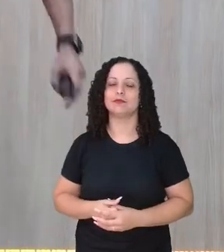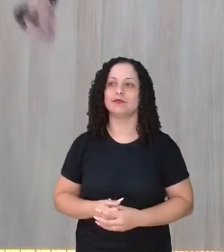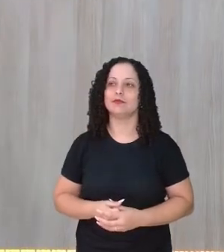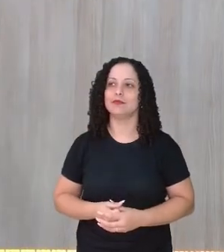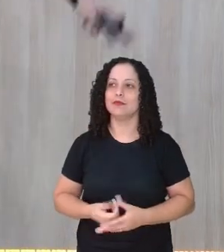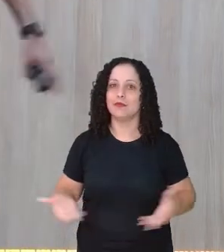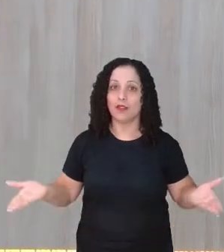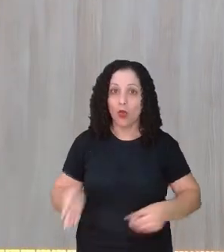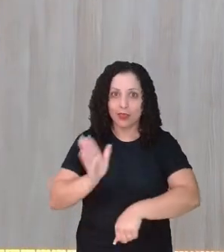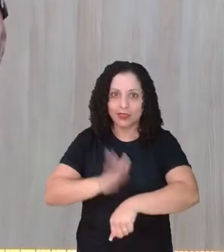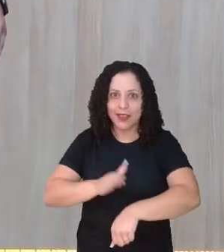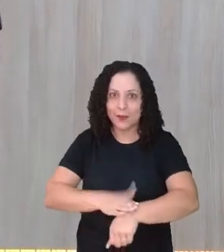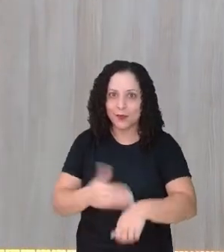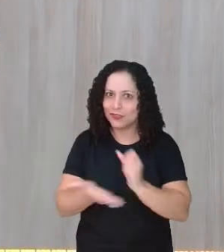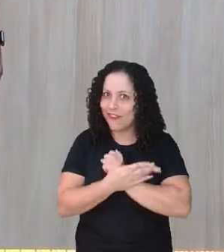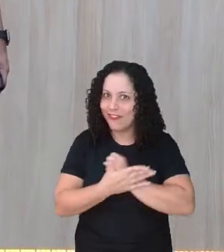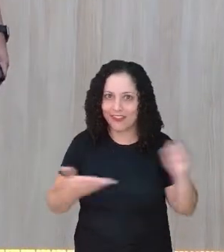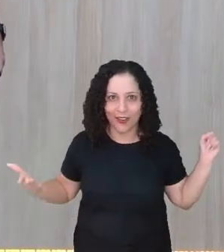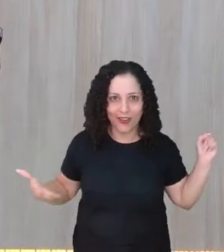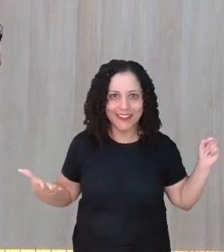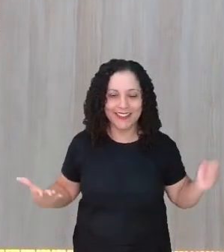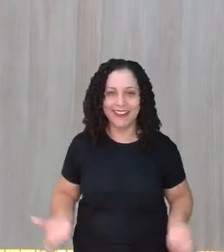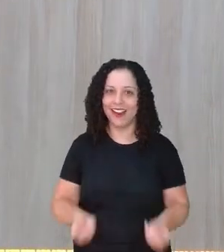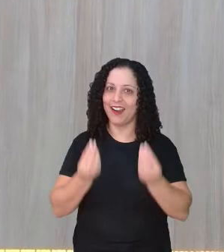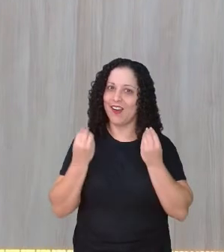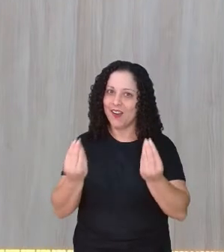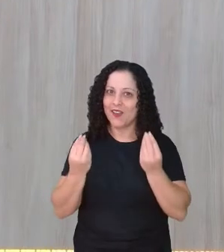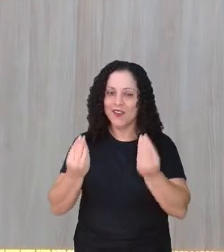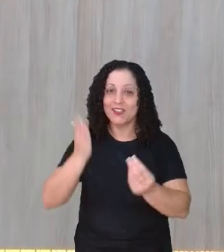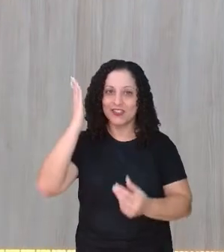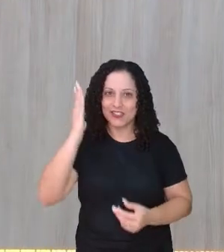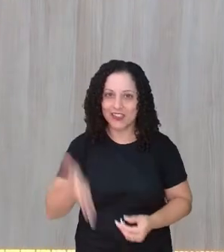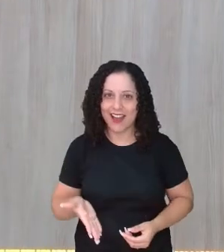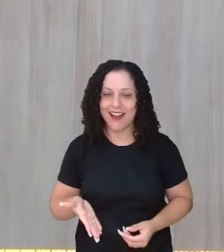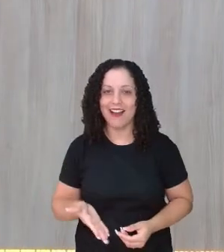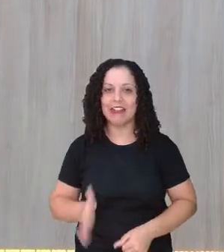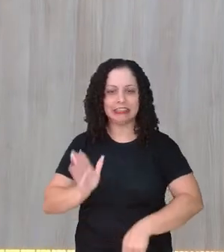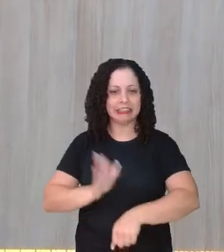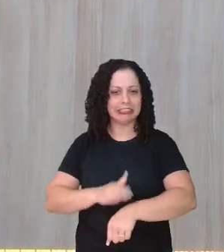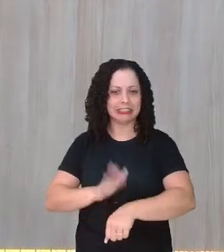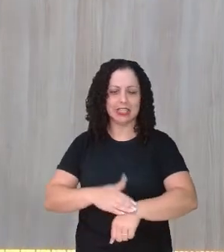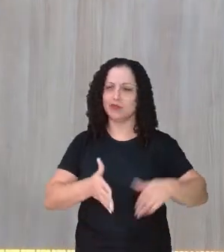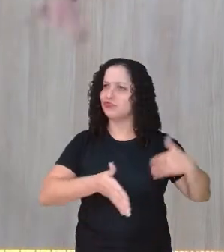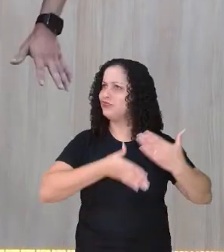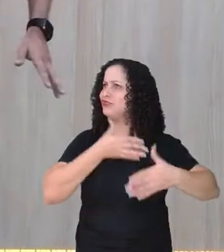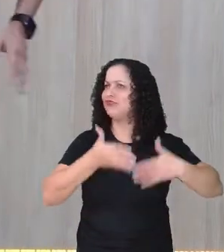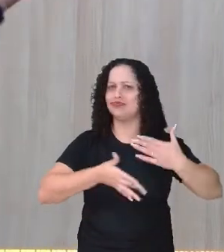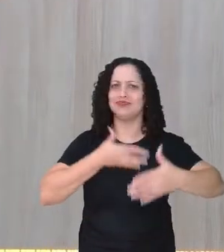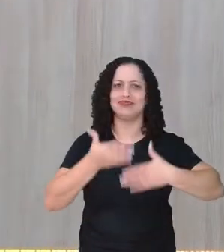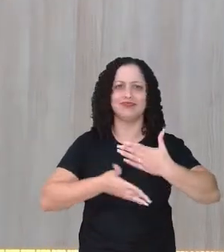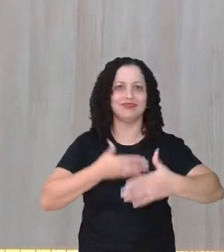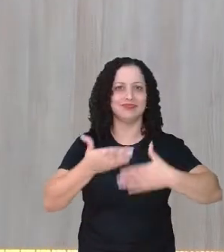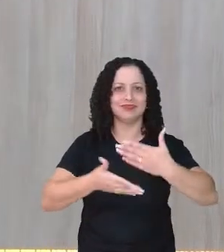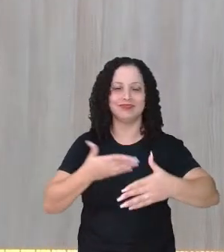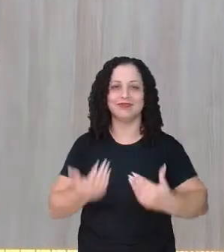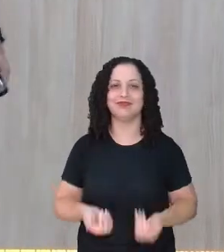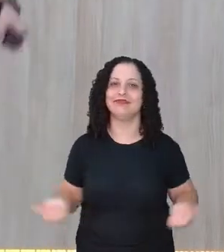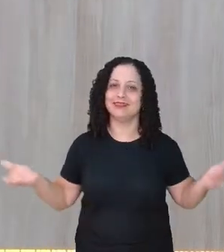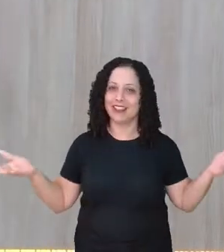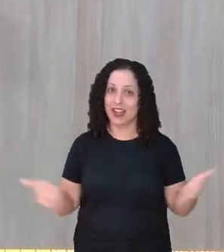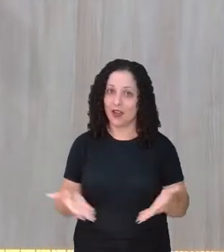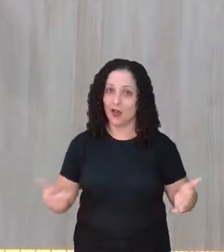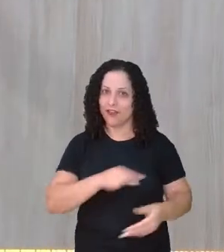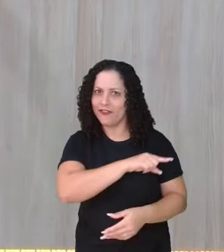Oxe, já encerrou, foi. Meu amigo Billy, tava o tempo ali, eu nem me liguei.